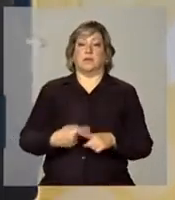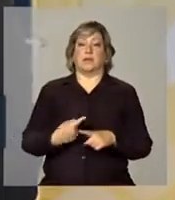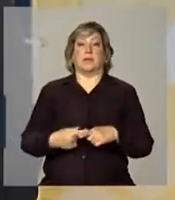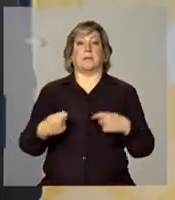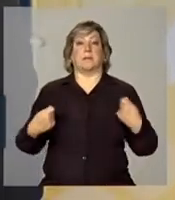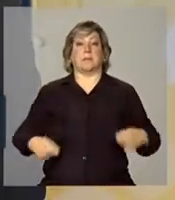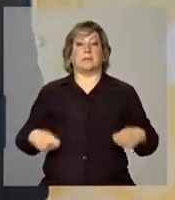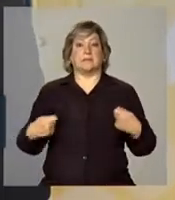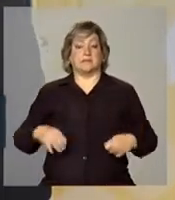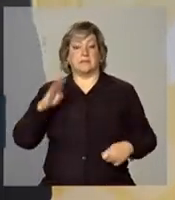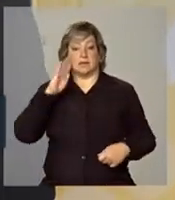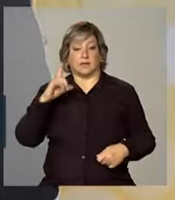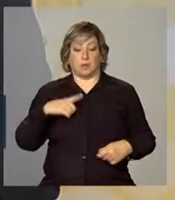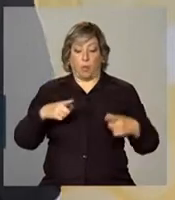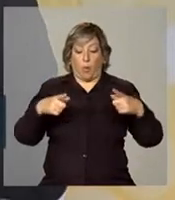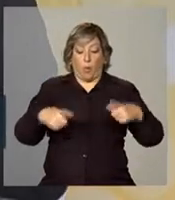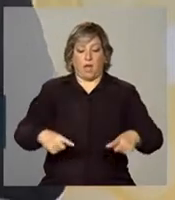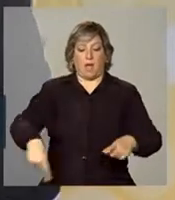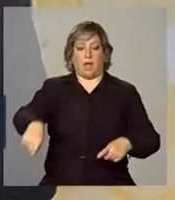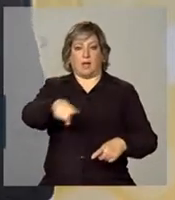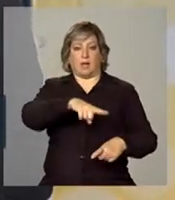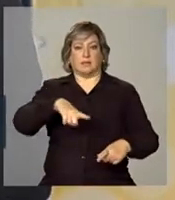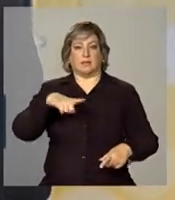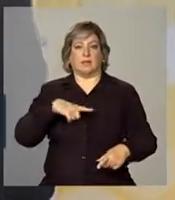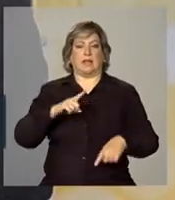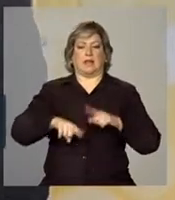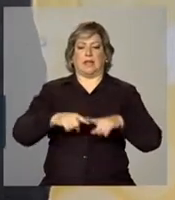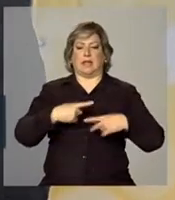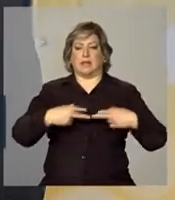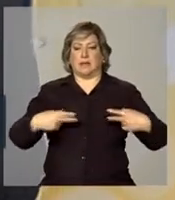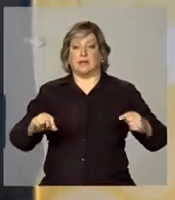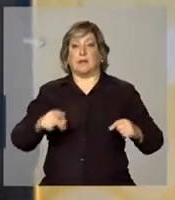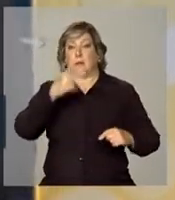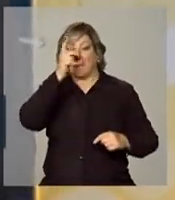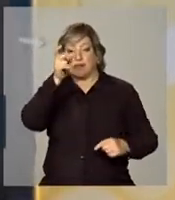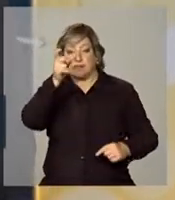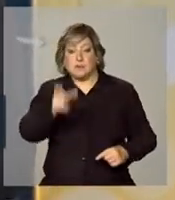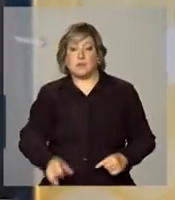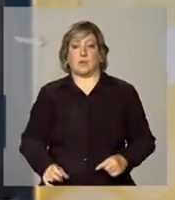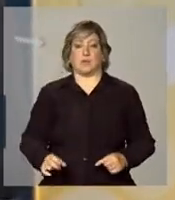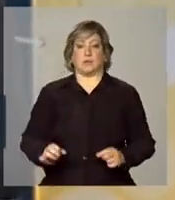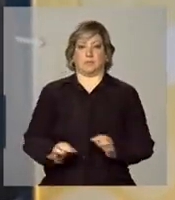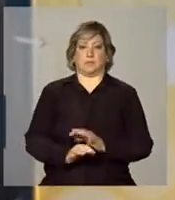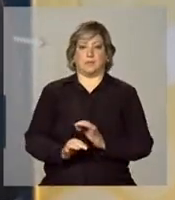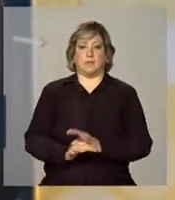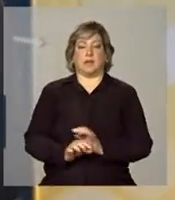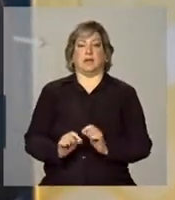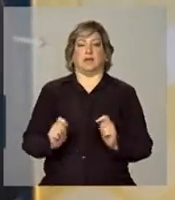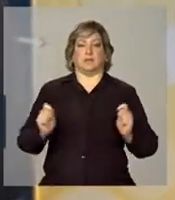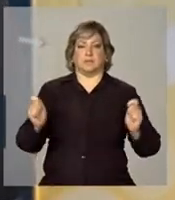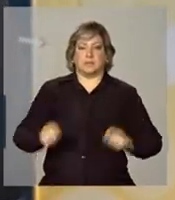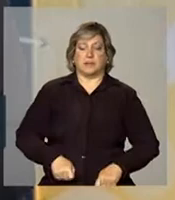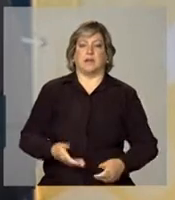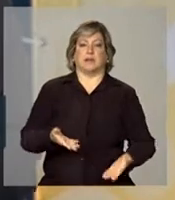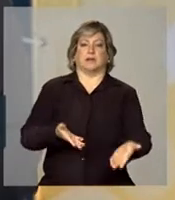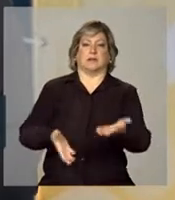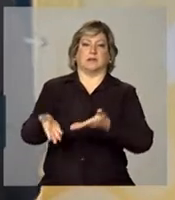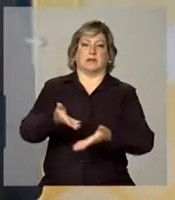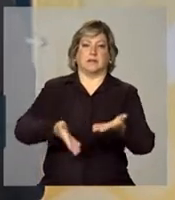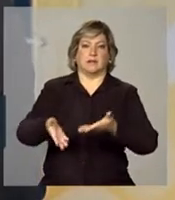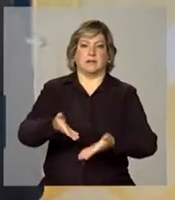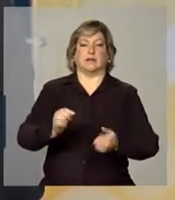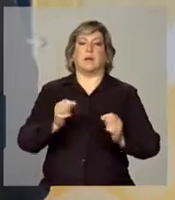preciso alocar o espaço físico, equipamento e pessoas qualificadas e capacitadas para prestar o